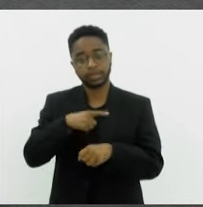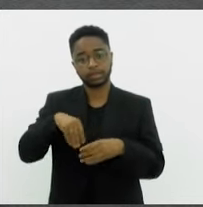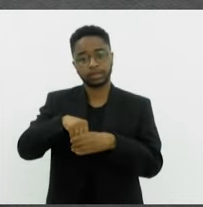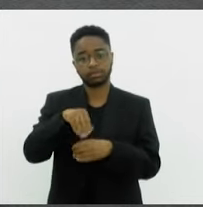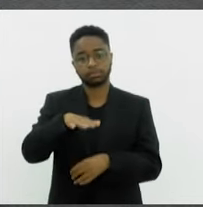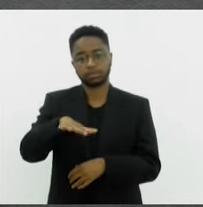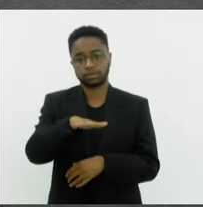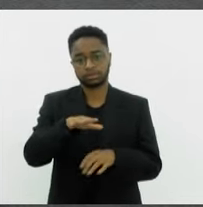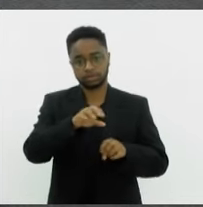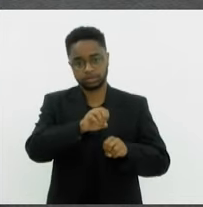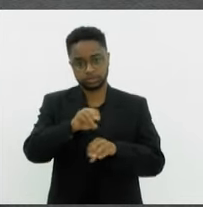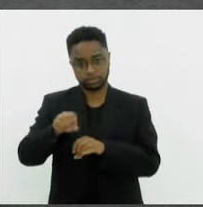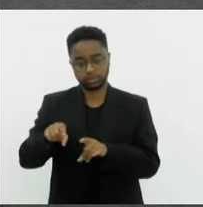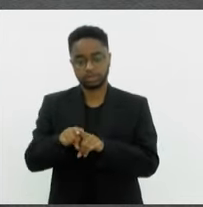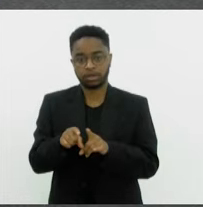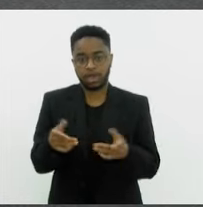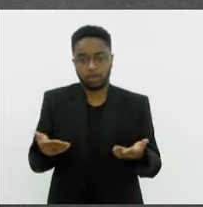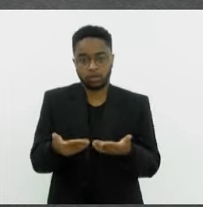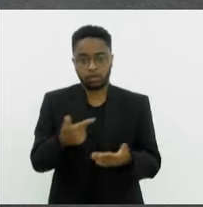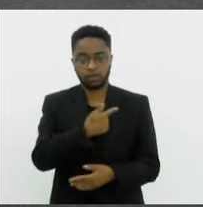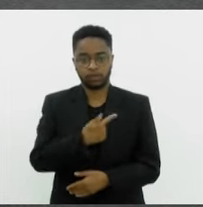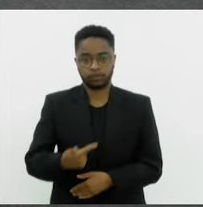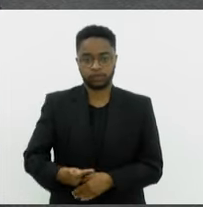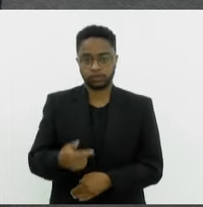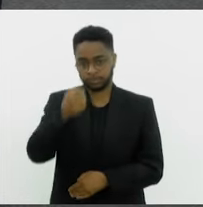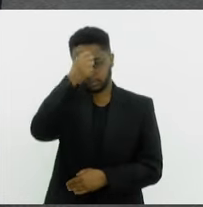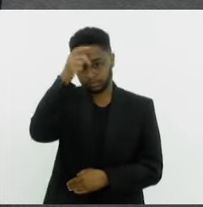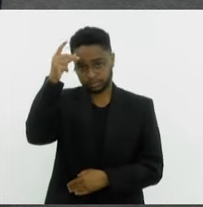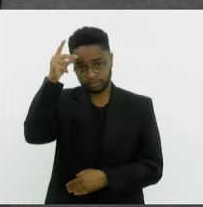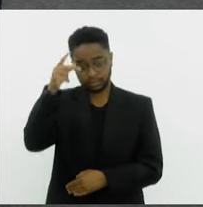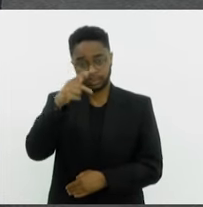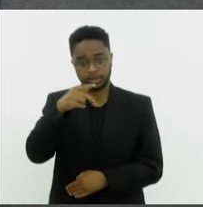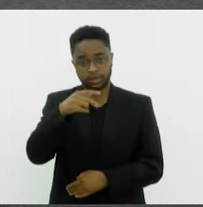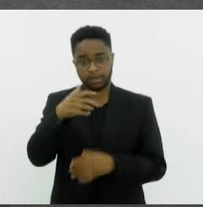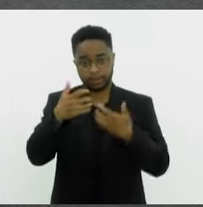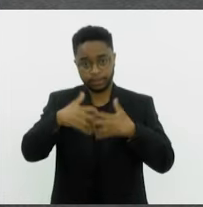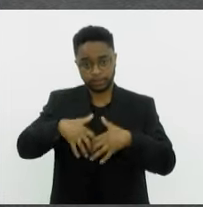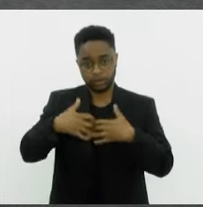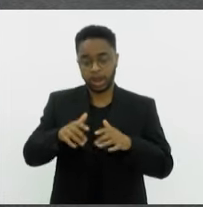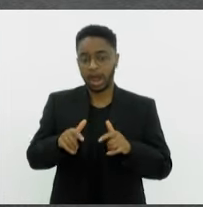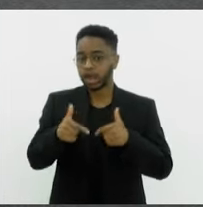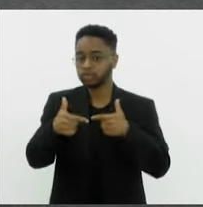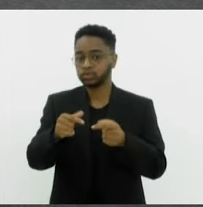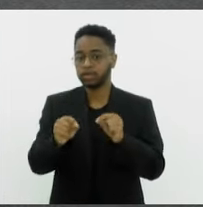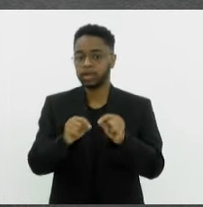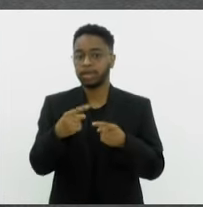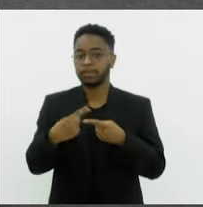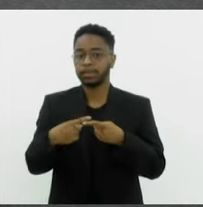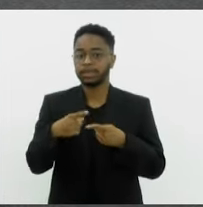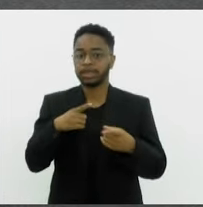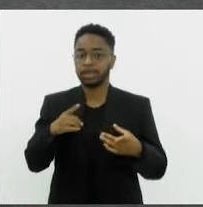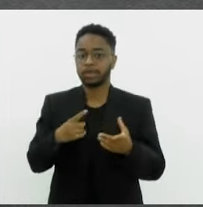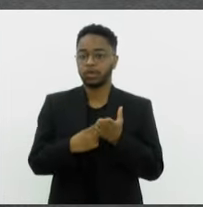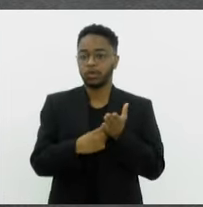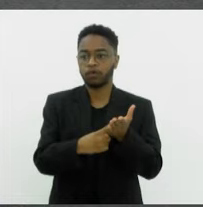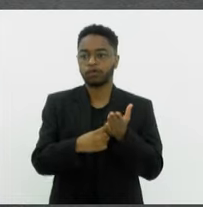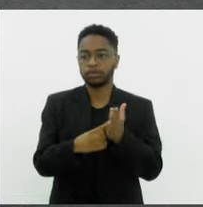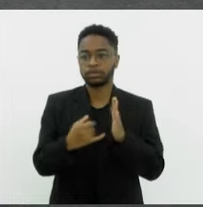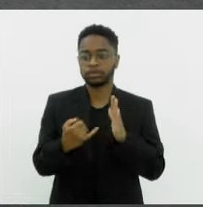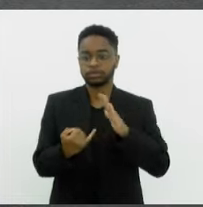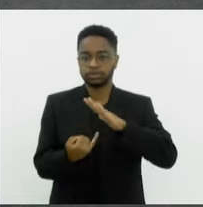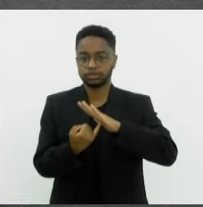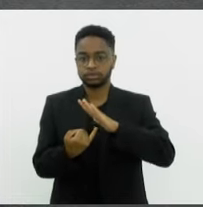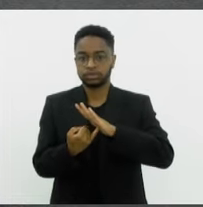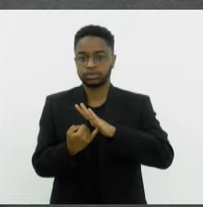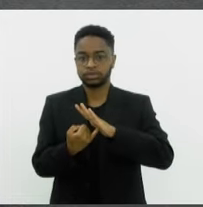ensino. O que o atual governo municipal em Petrópolis está fazendo, depois do convênio com o Instituto Lema, que é entregar a educação na